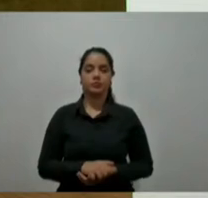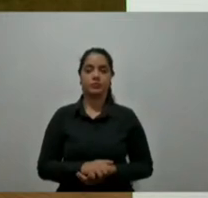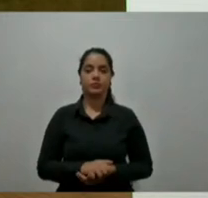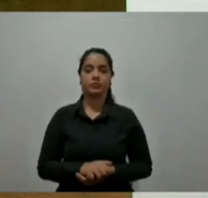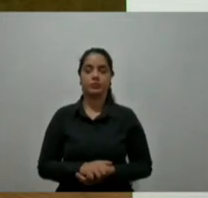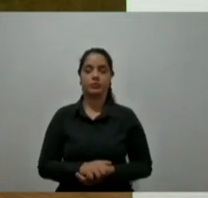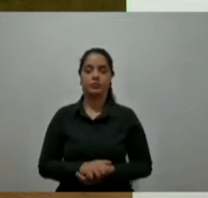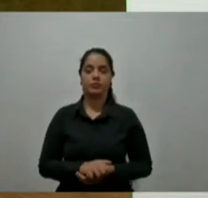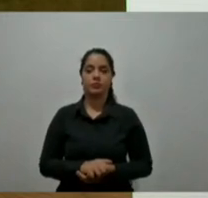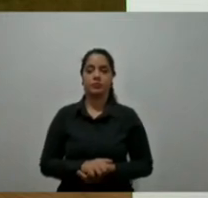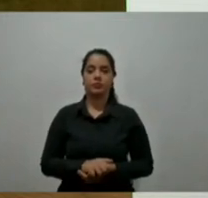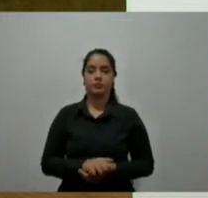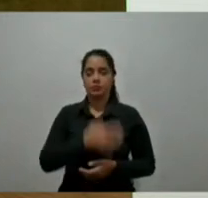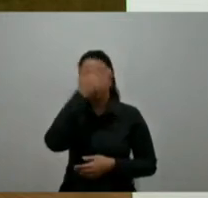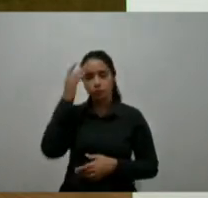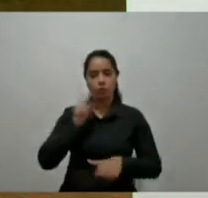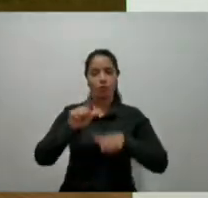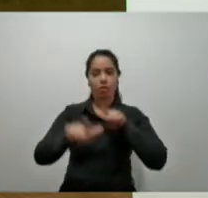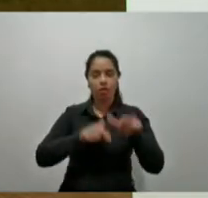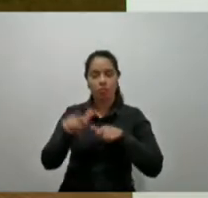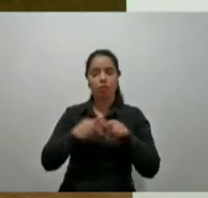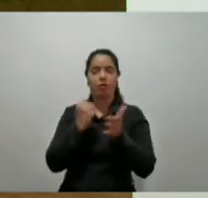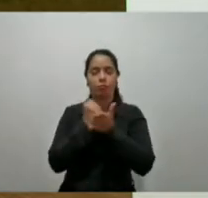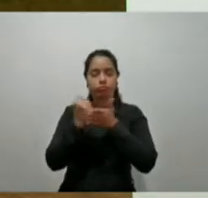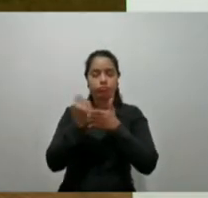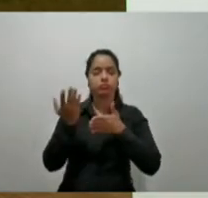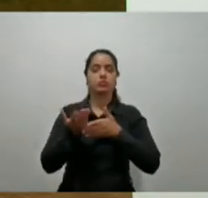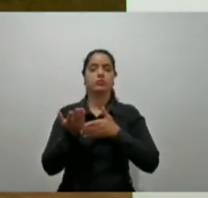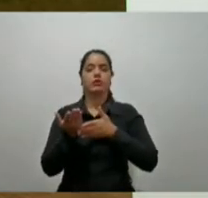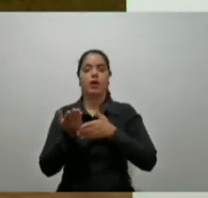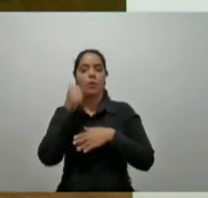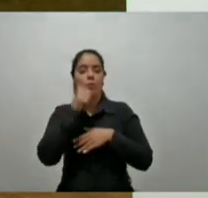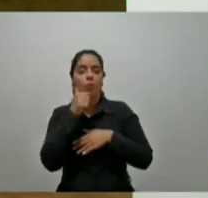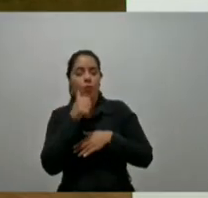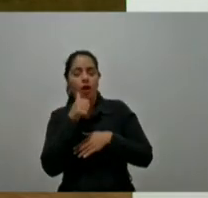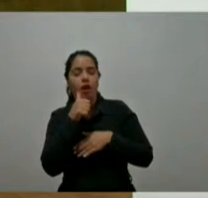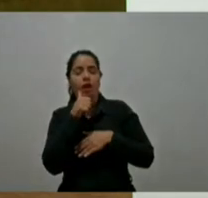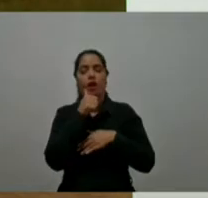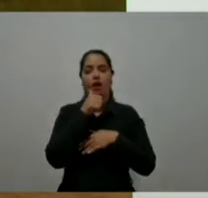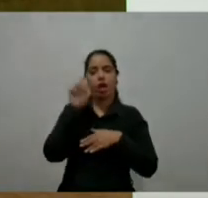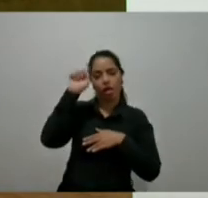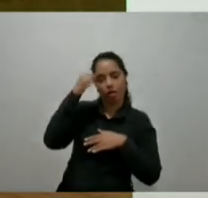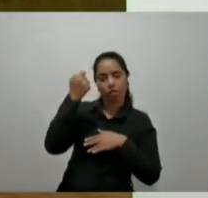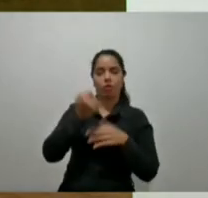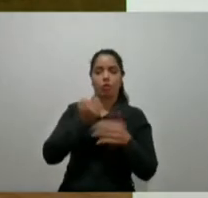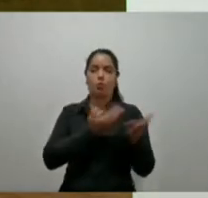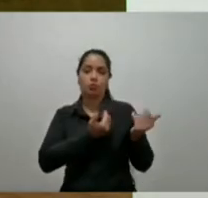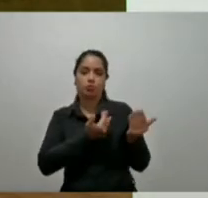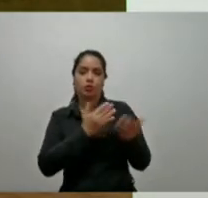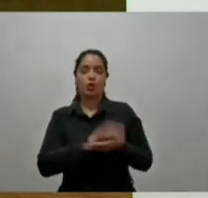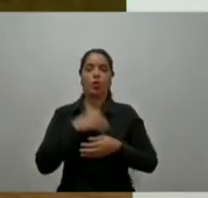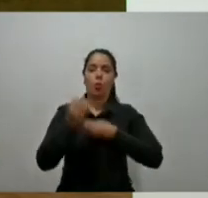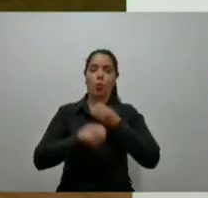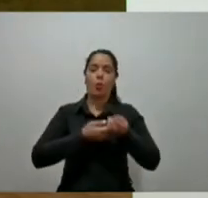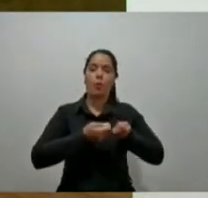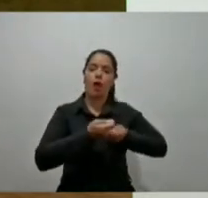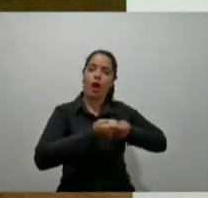mulheres, negros, jovens. Eu queria que você comentasse um pouco sobre como que a governança se conecta com diversidade e inclusão.